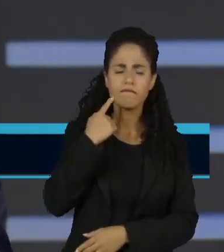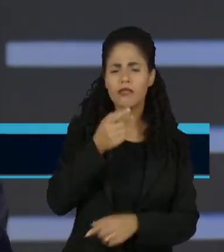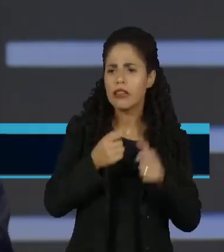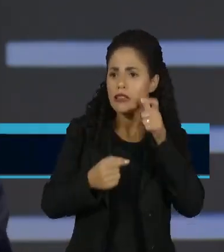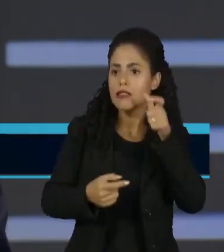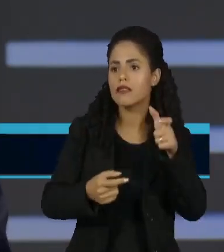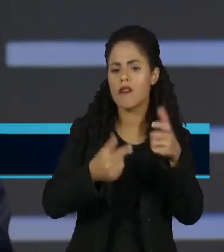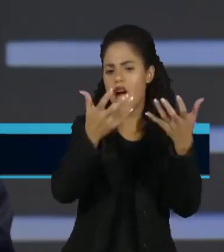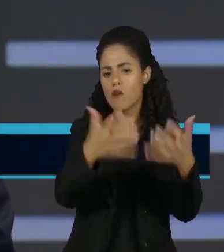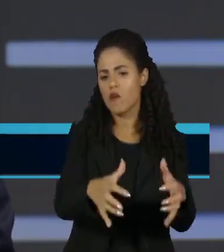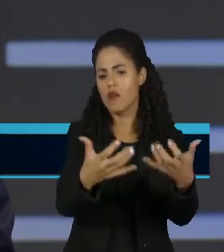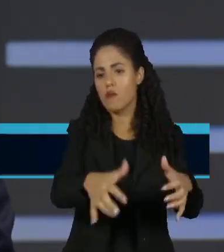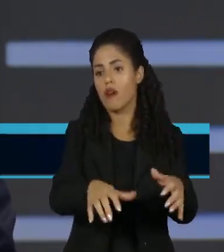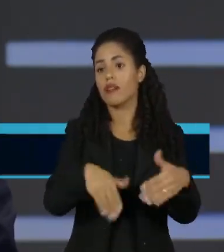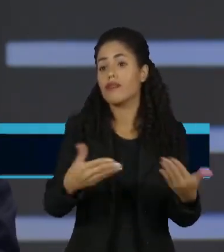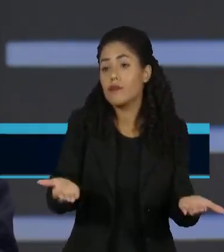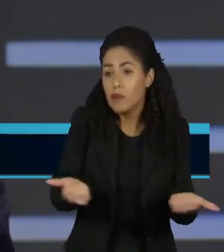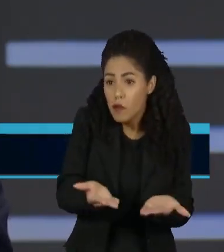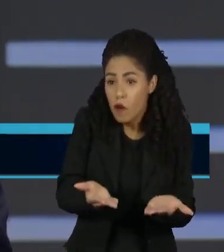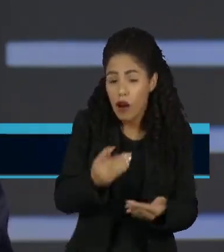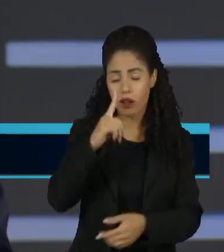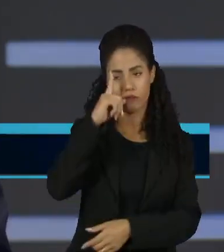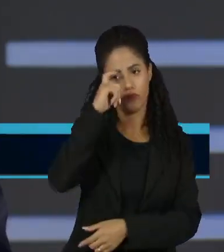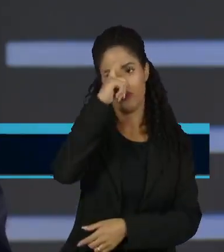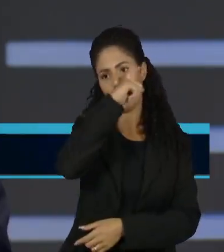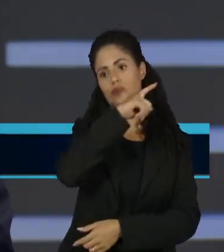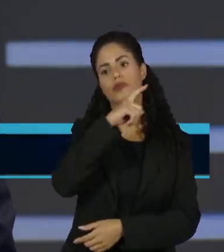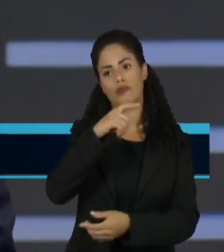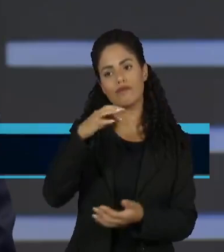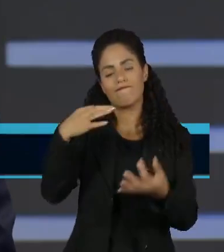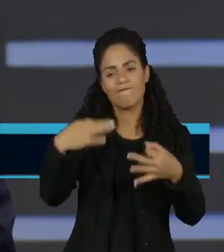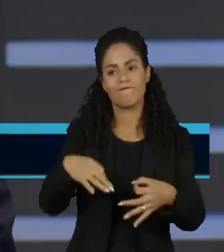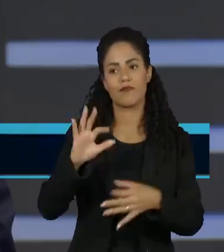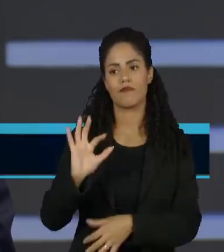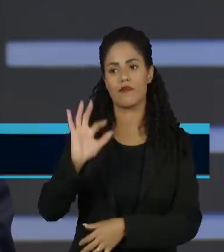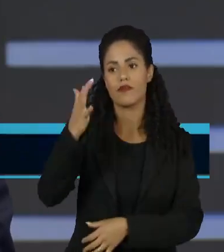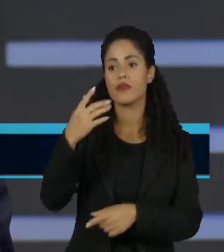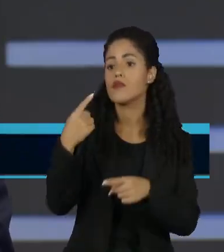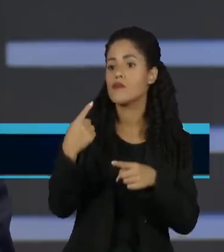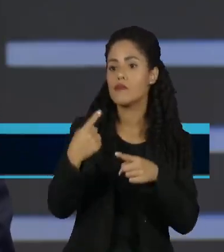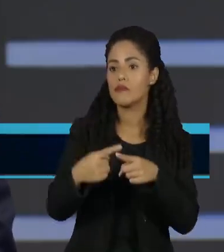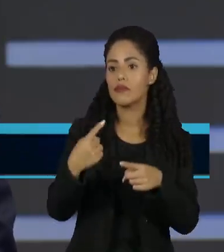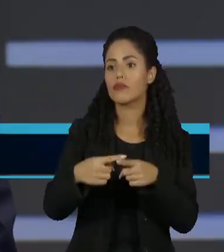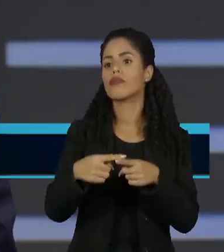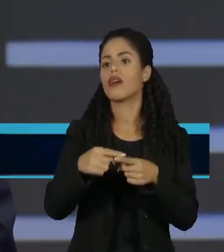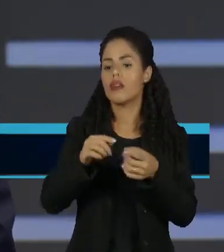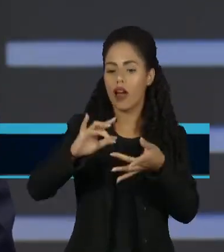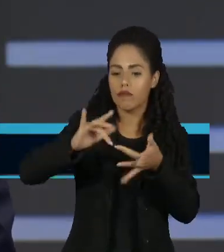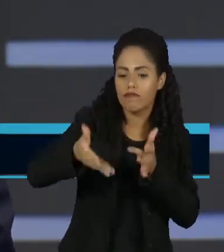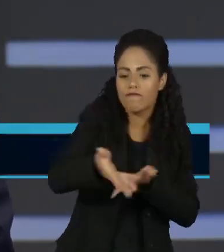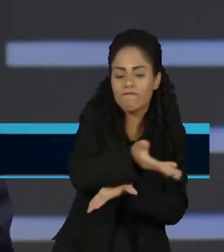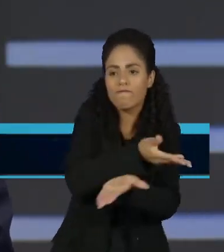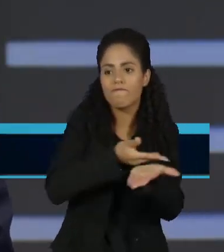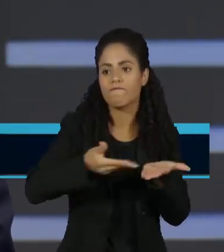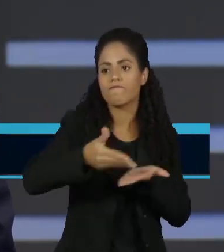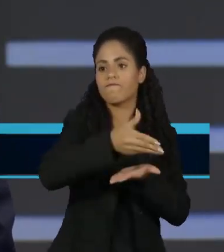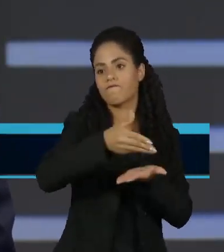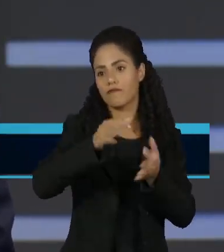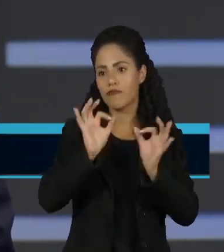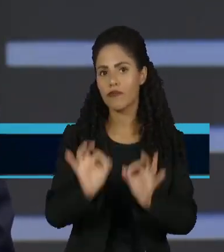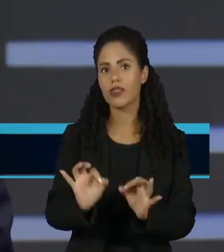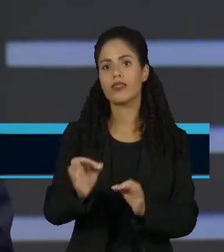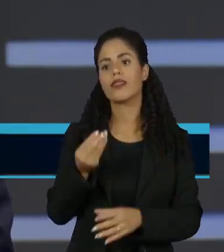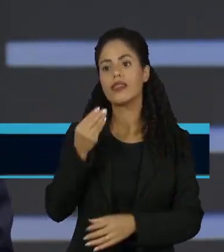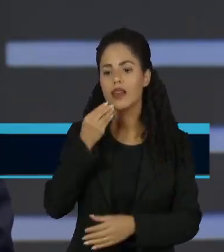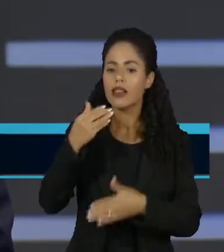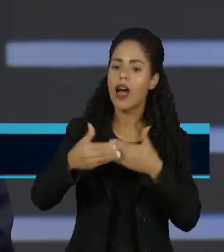isso acontecesse. Então, acho difícil que o acordo venha a ocorrer, talvez porque a diplomacia nunca fecha a porta, né?